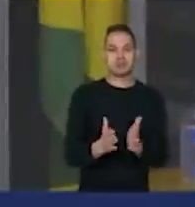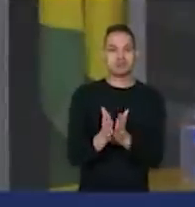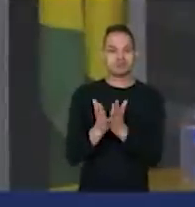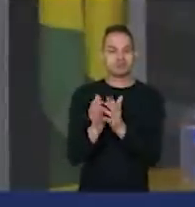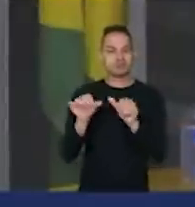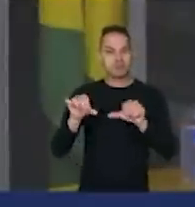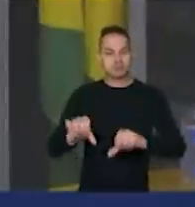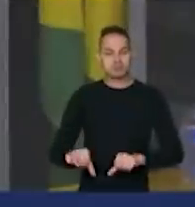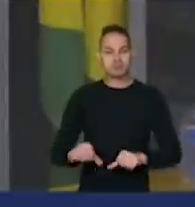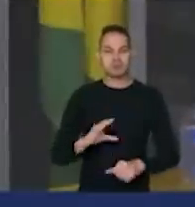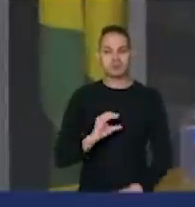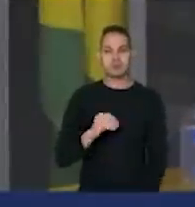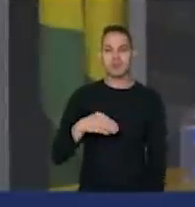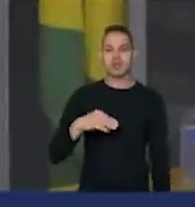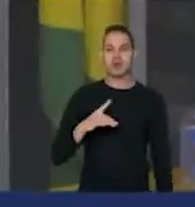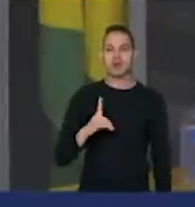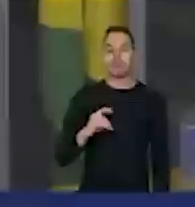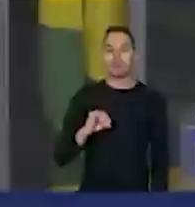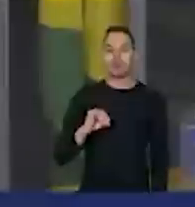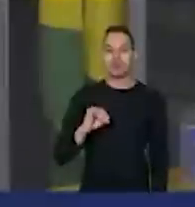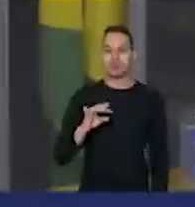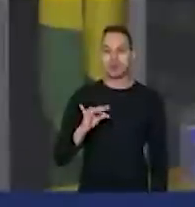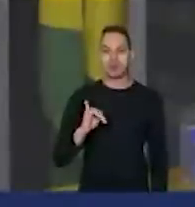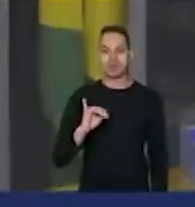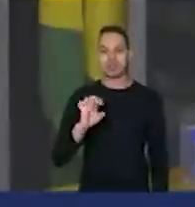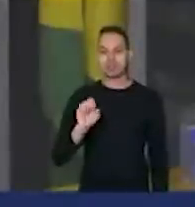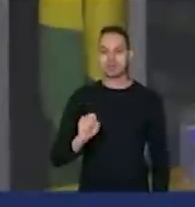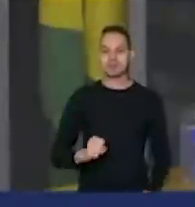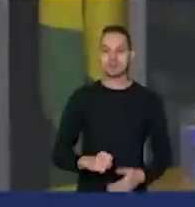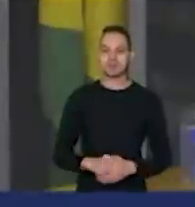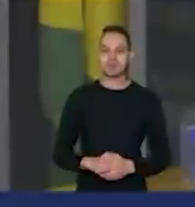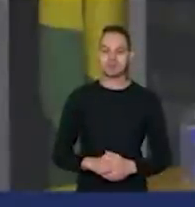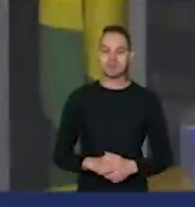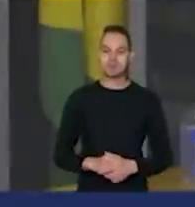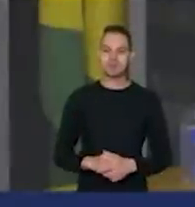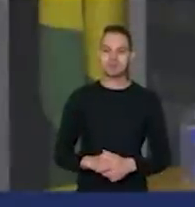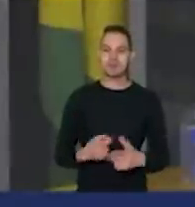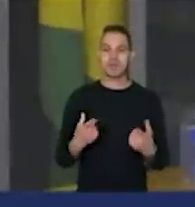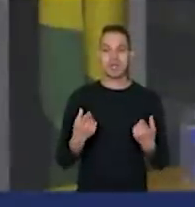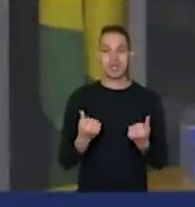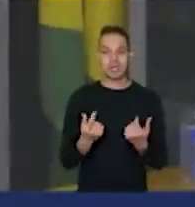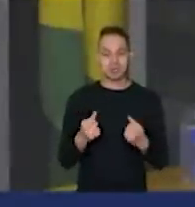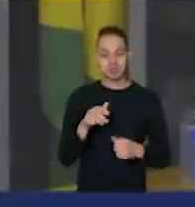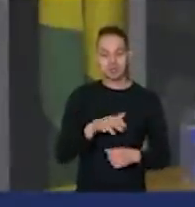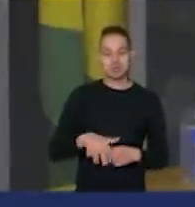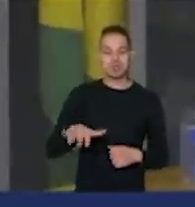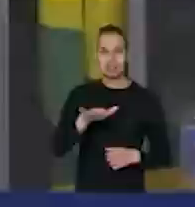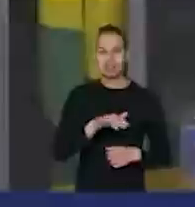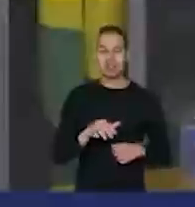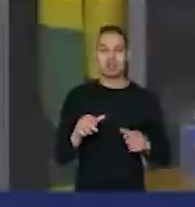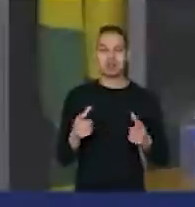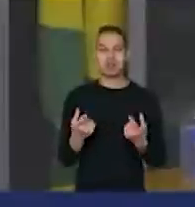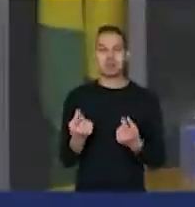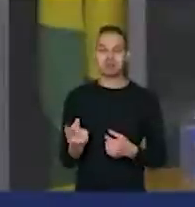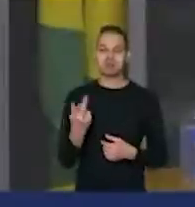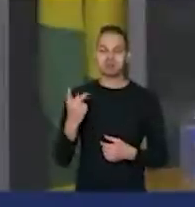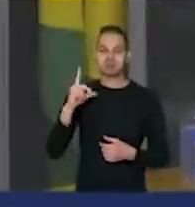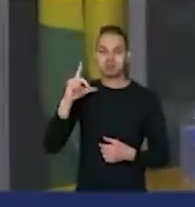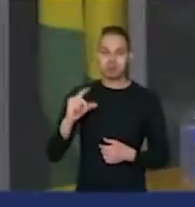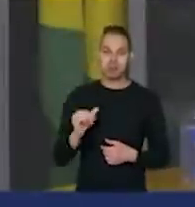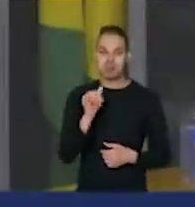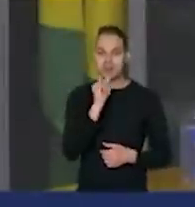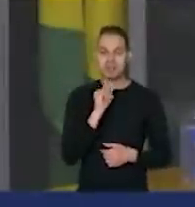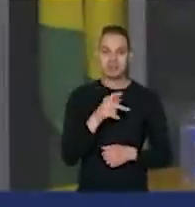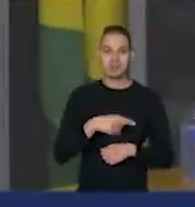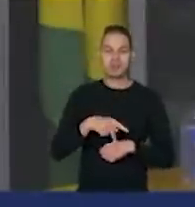uma commodity, como qualquer outra. Quanto mais você tem dinheiro no mercado, menos ele vale. Basta ver a experiência do Zimbábue. O sujeito, para